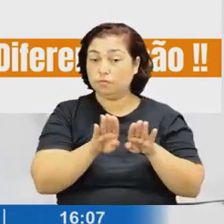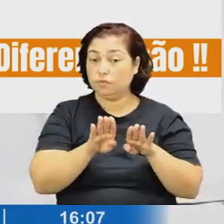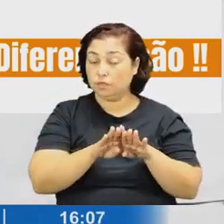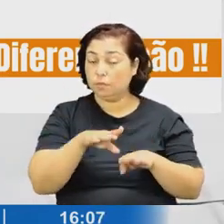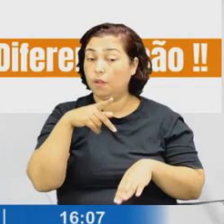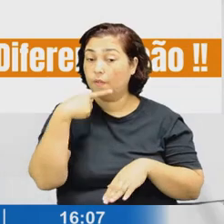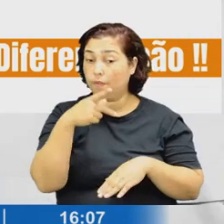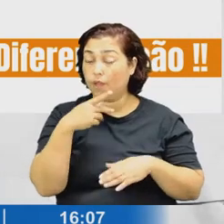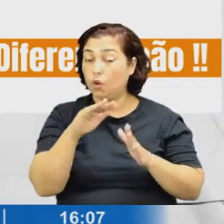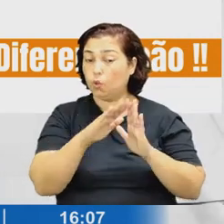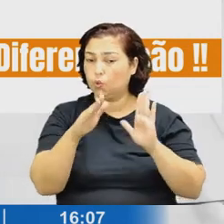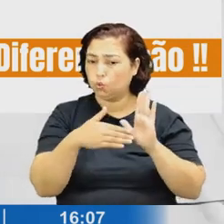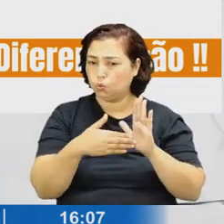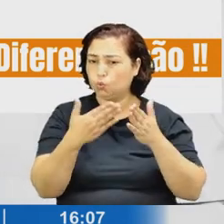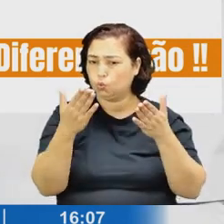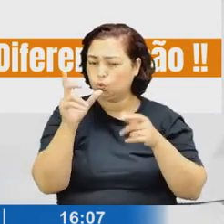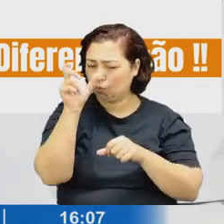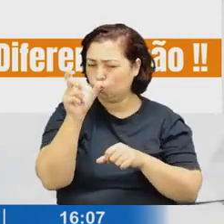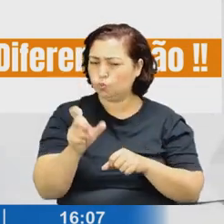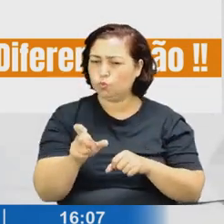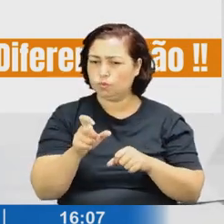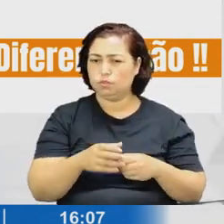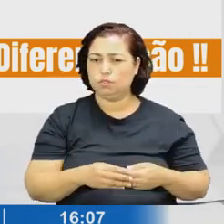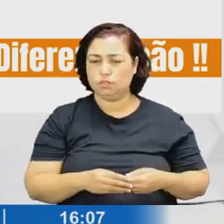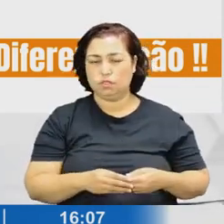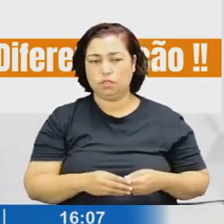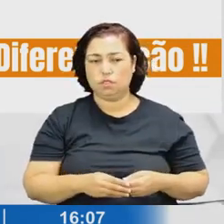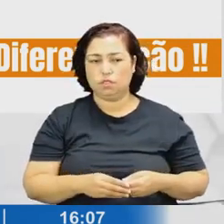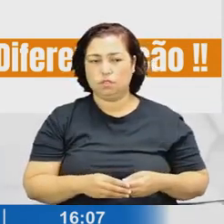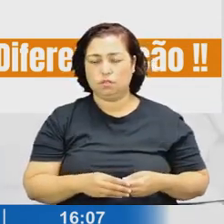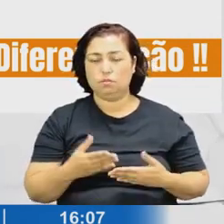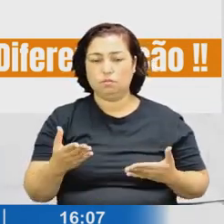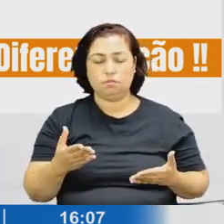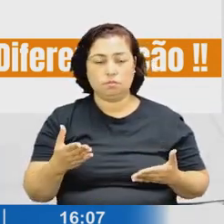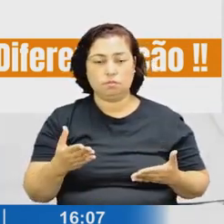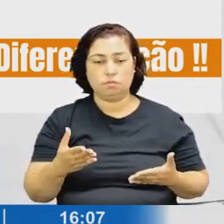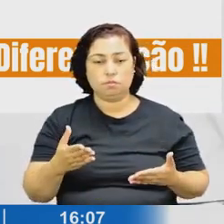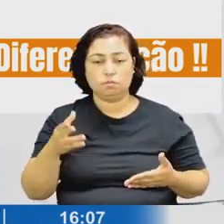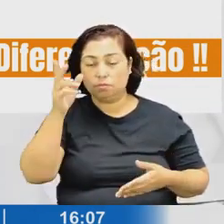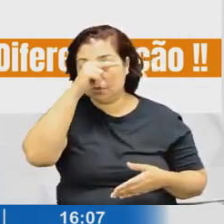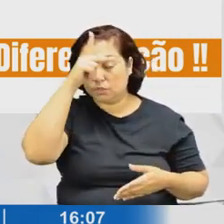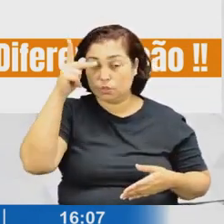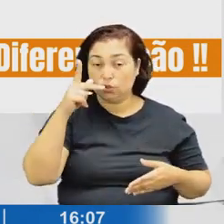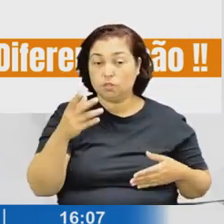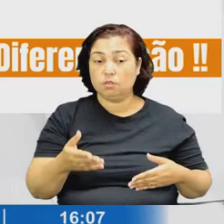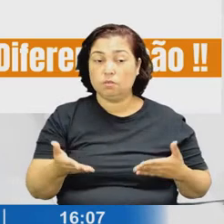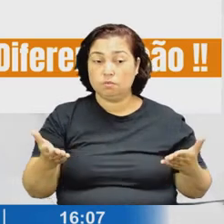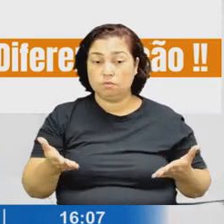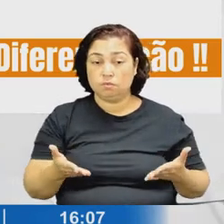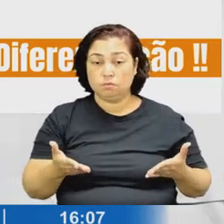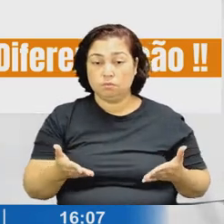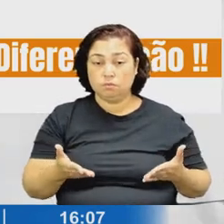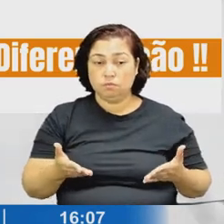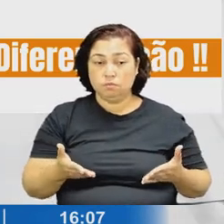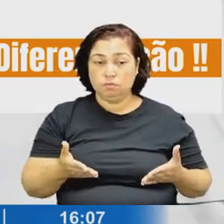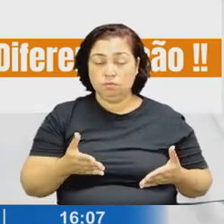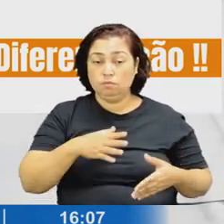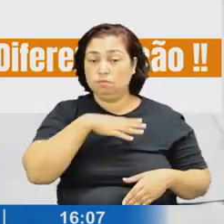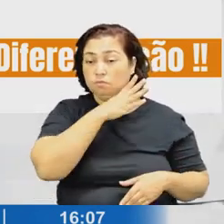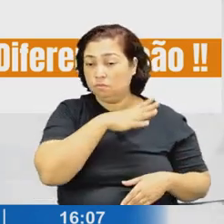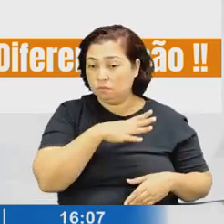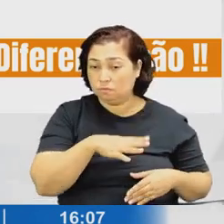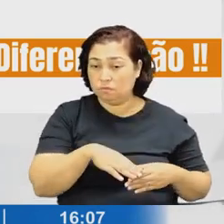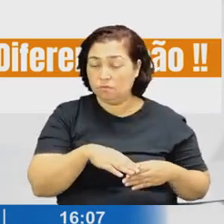tudo aquilo respingue em você se você é um parlamentar que tenha uma parceria com uma associação de